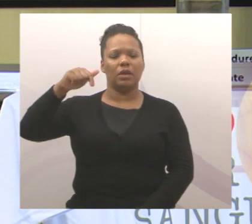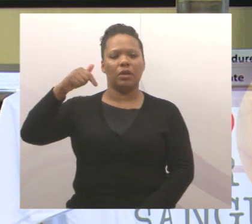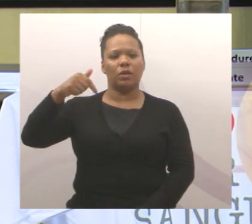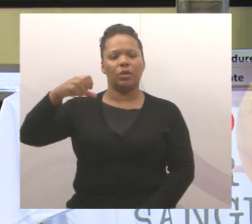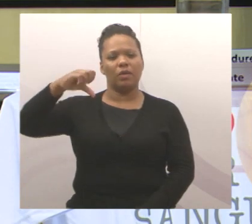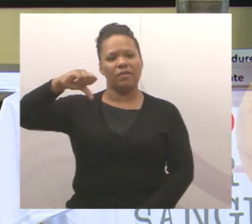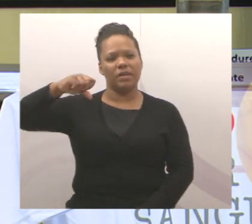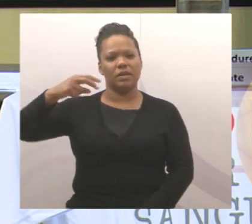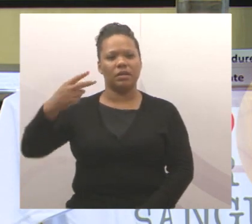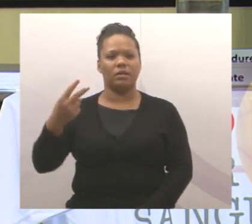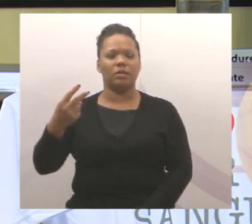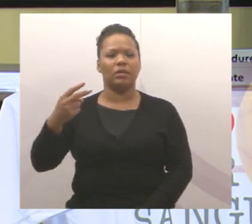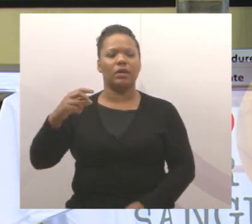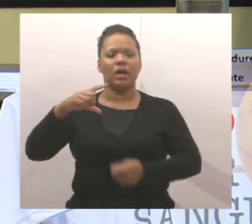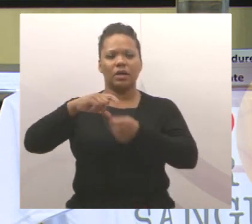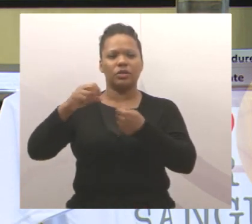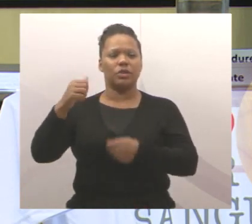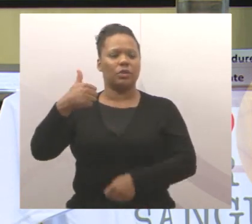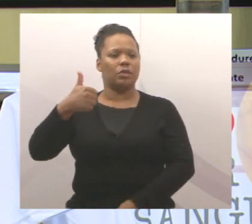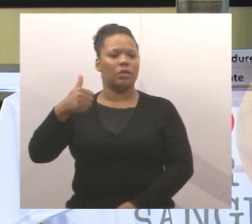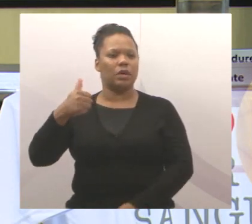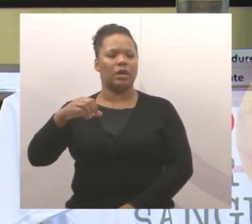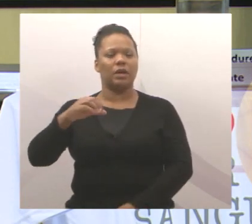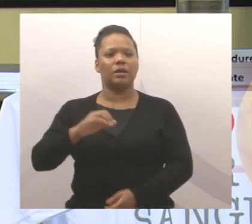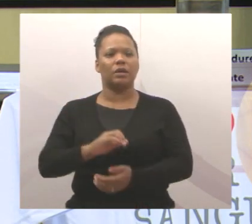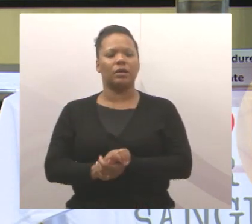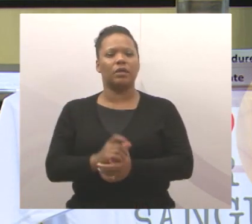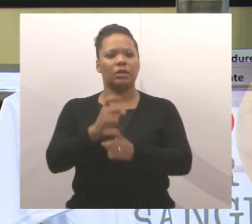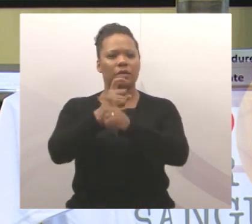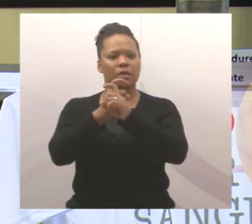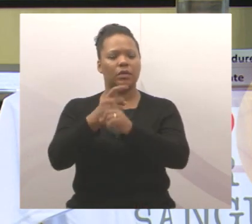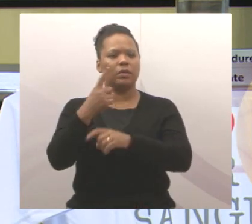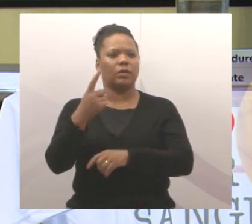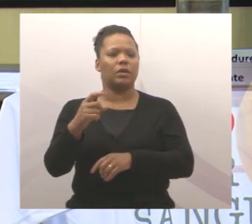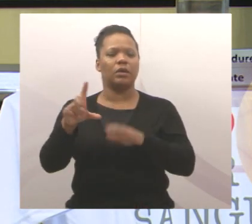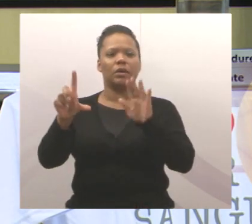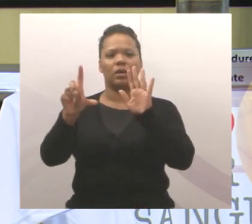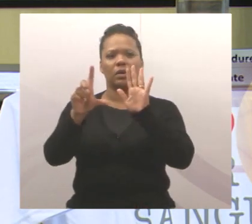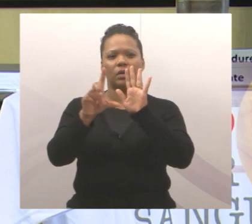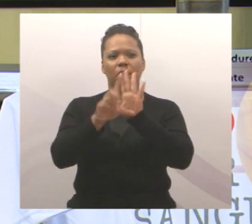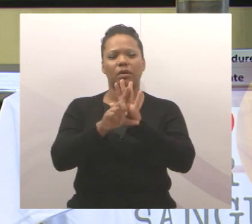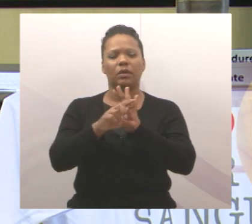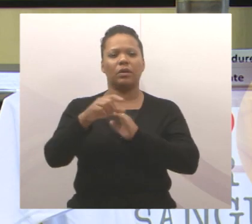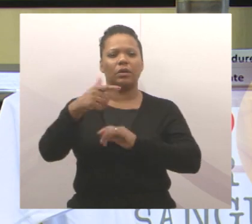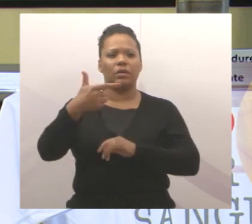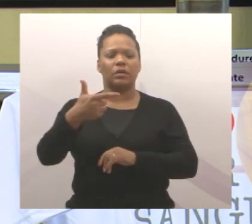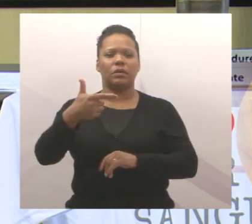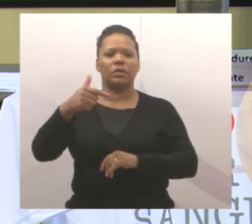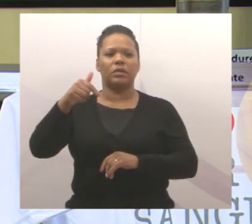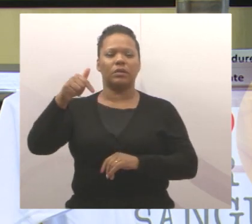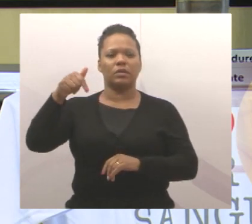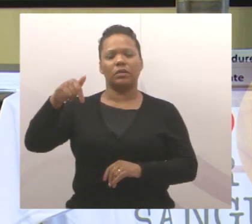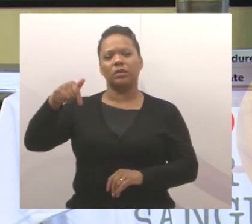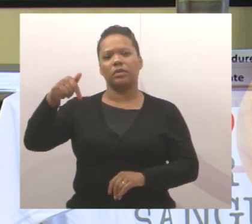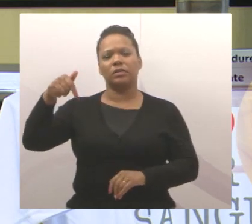8.429/92, artigo 11, caput, inciso 1, Lei Orgânica